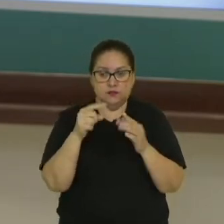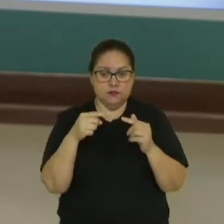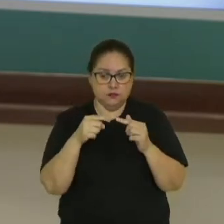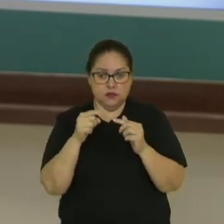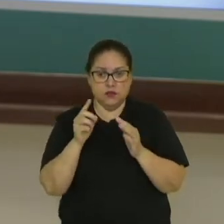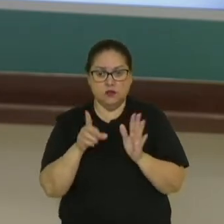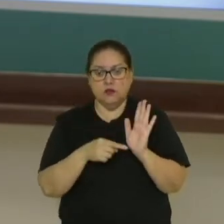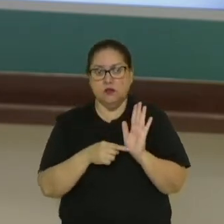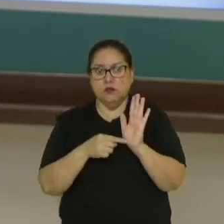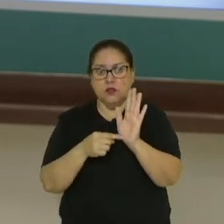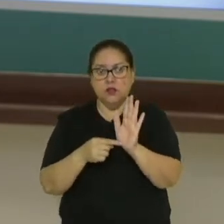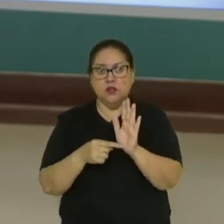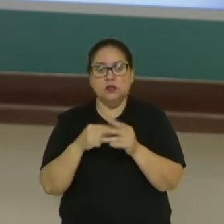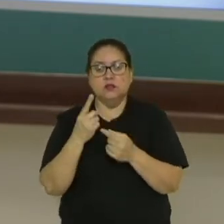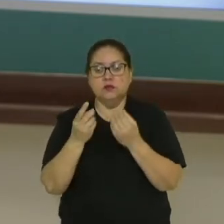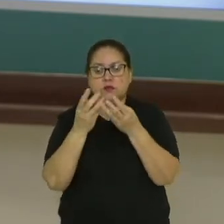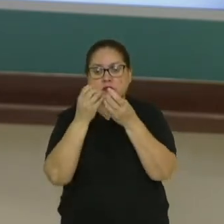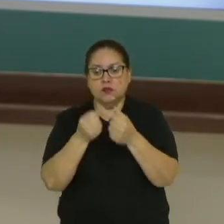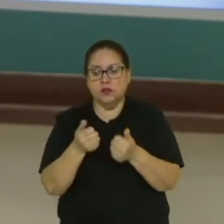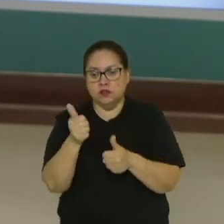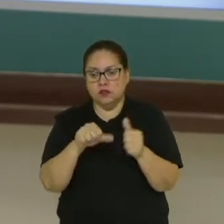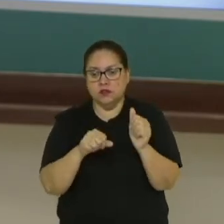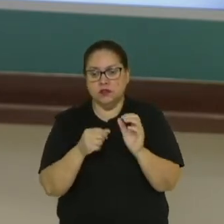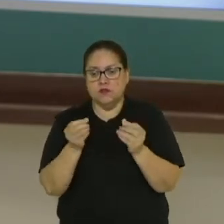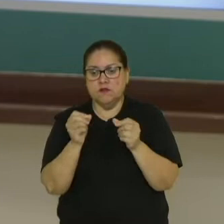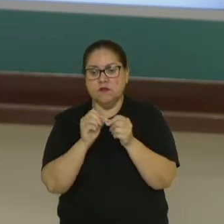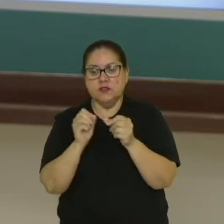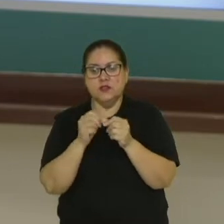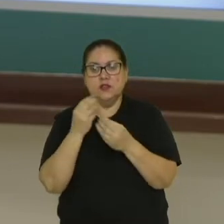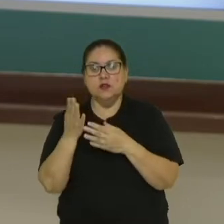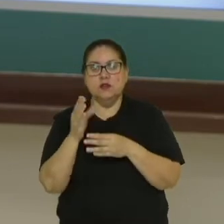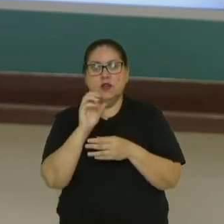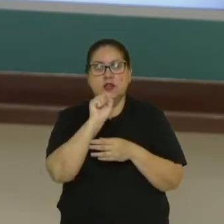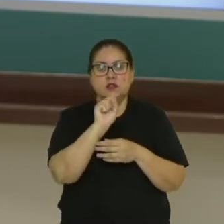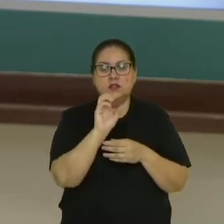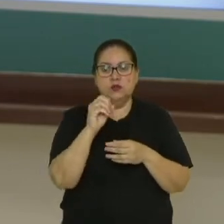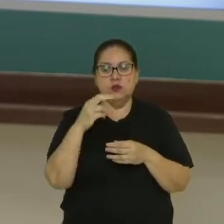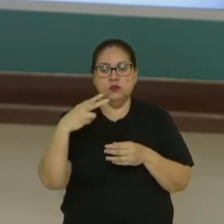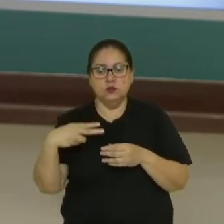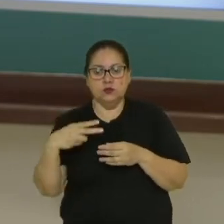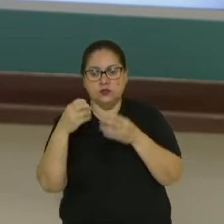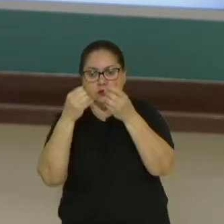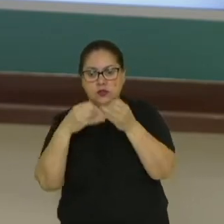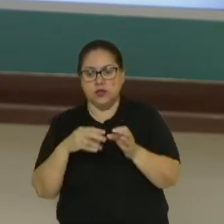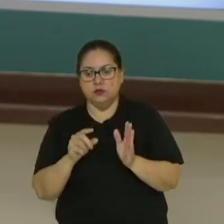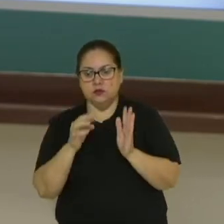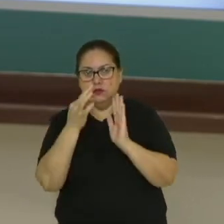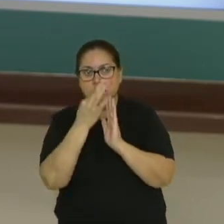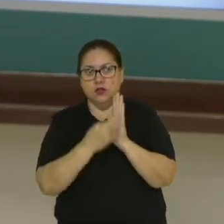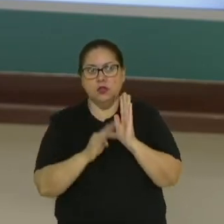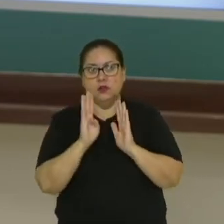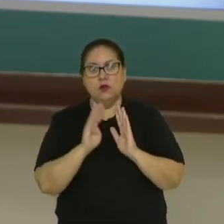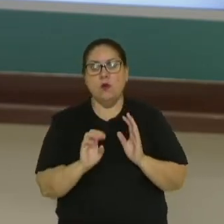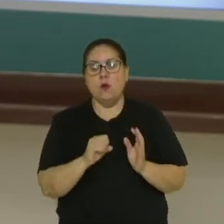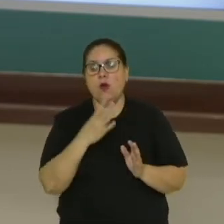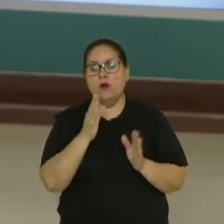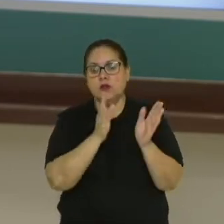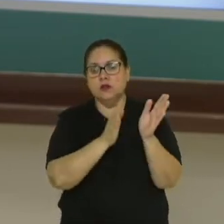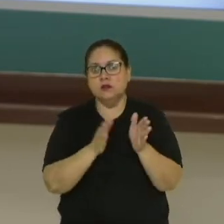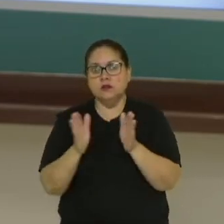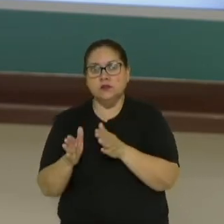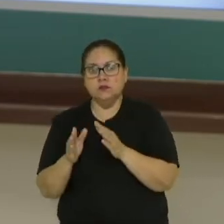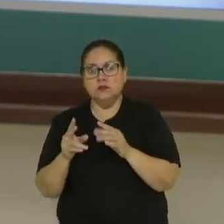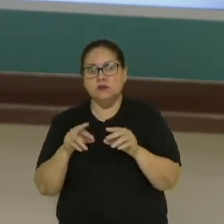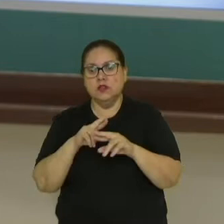represente a equação química que descreve a reação de formação do SO2 descrita no texto. E letra B. Qual é a classificação